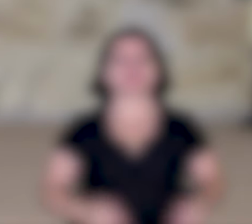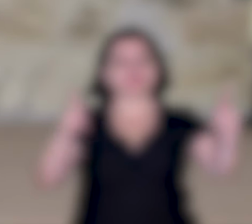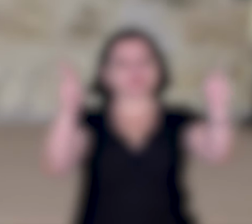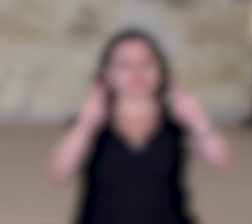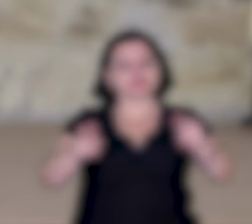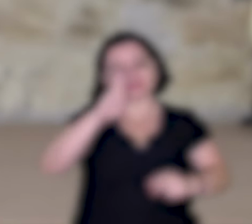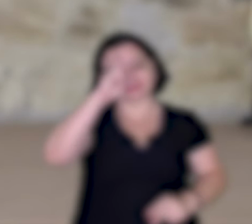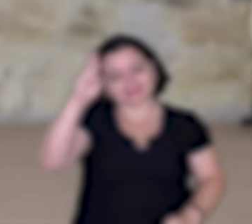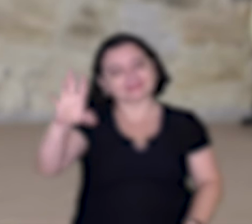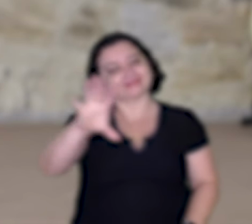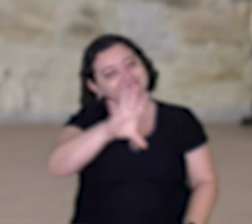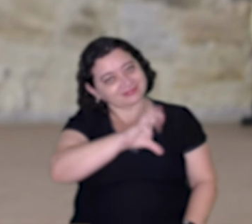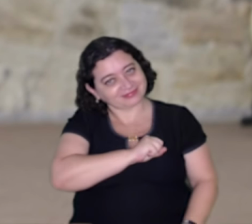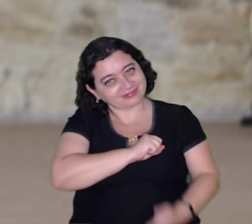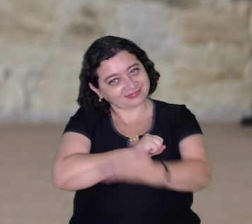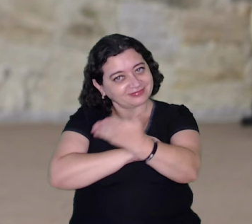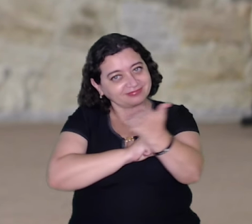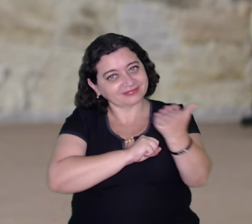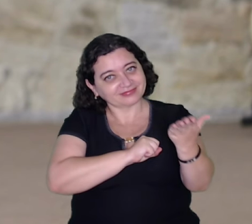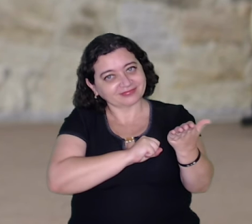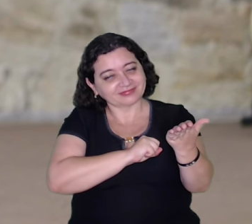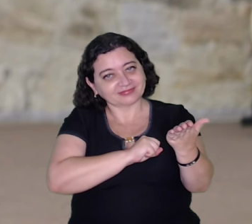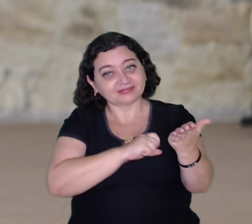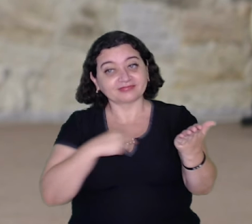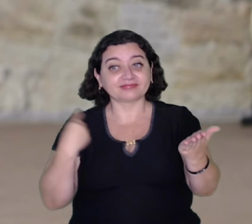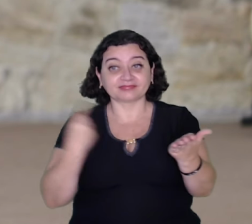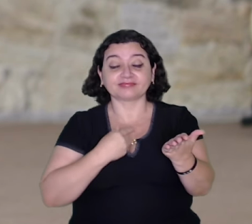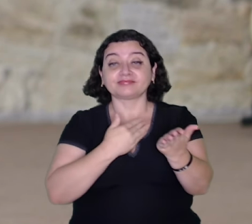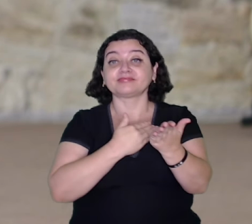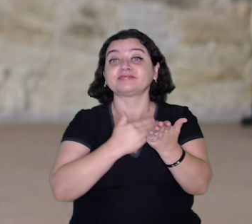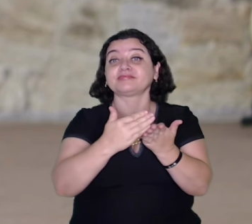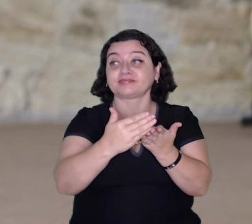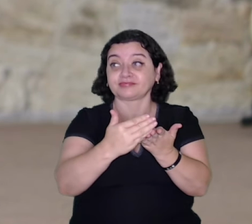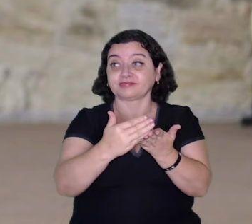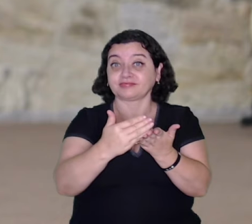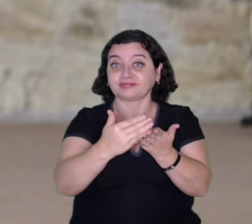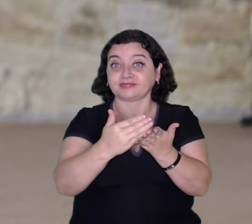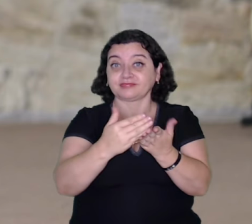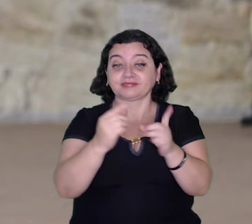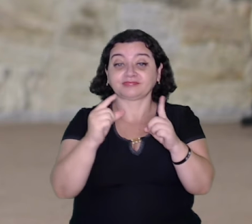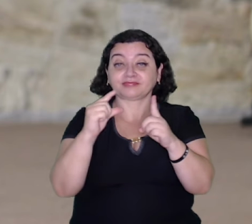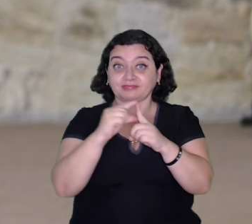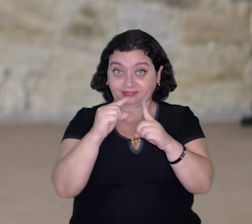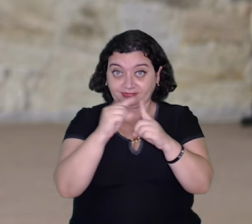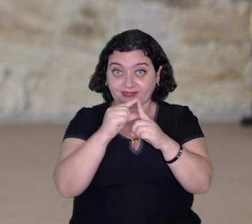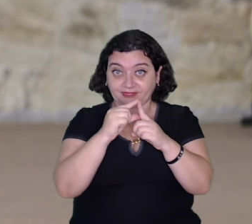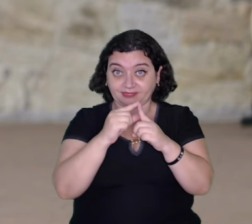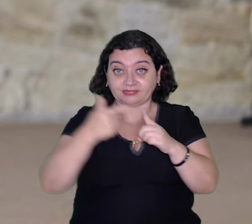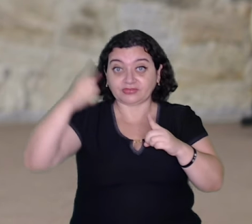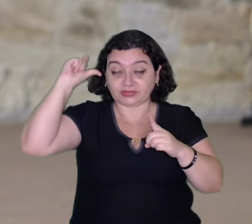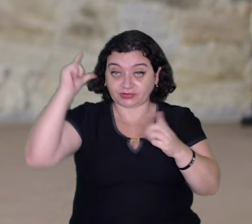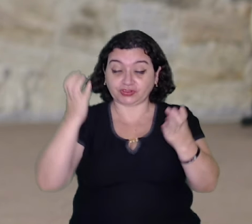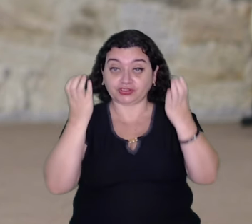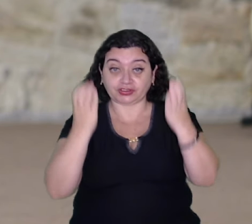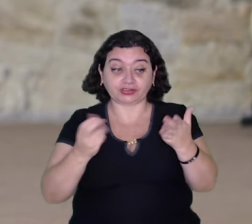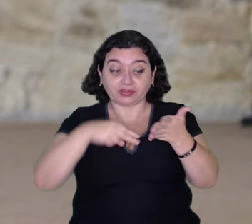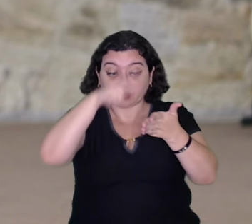paz do Senhor, queridos. Nós vamos iniciar nossa palavra, mas antes eu quero ler um